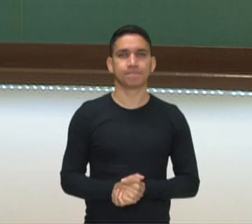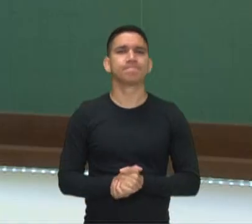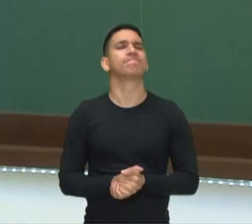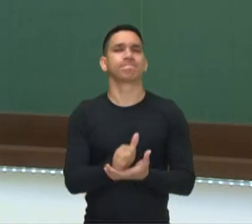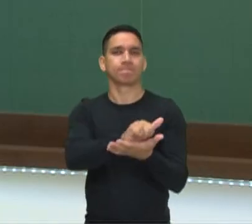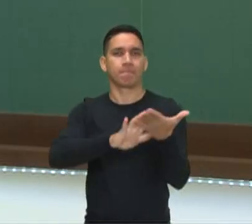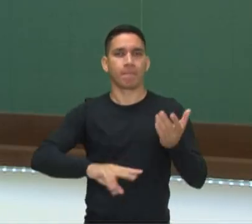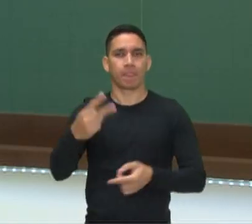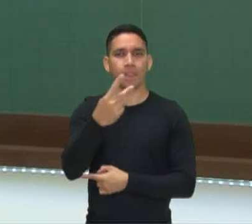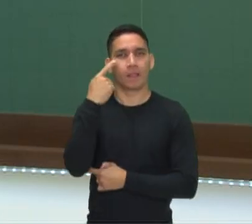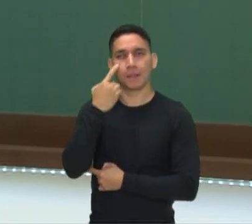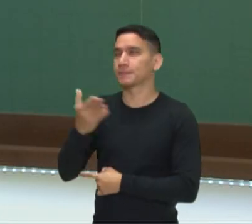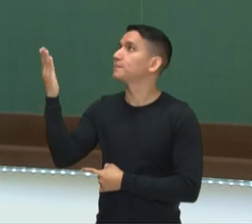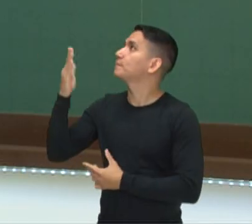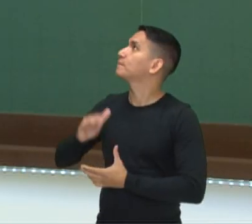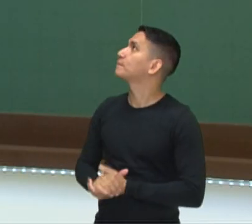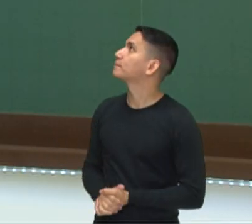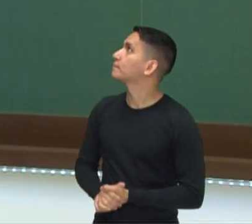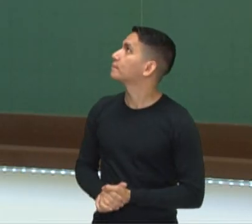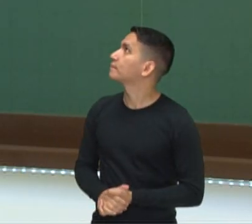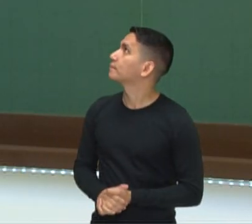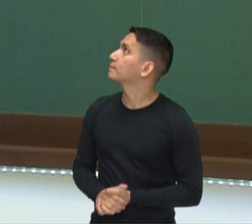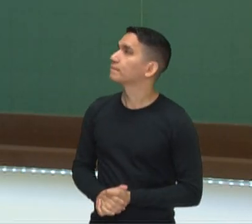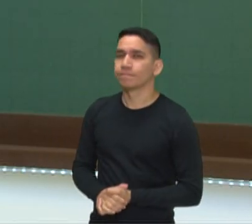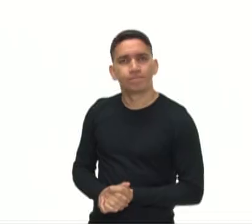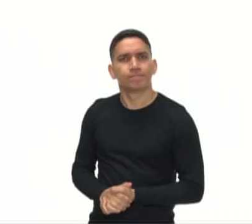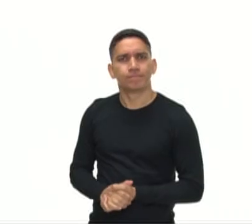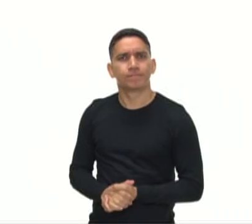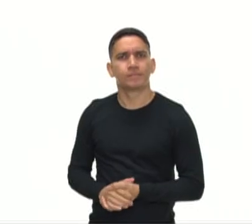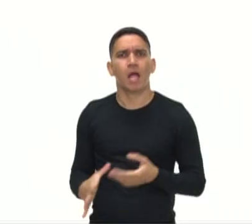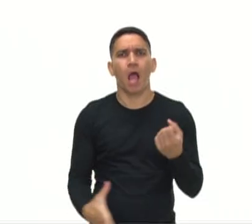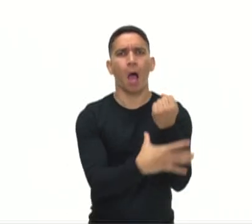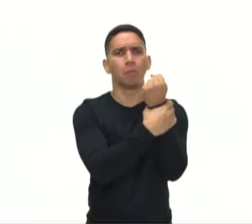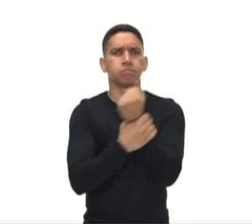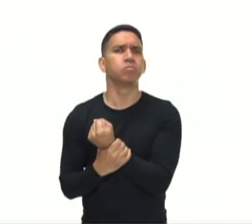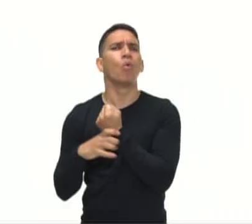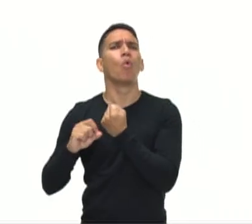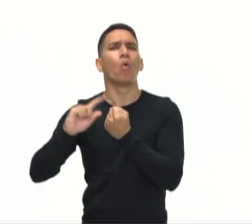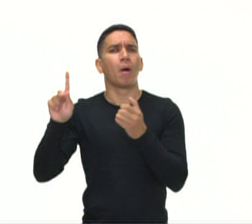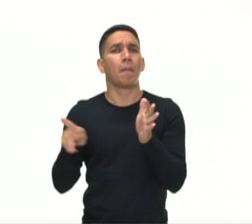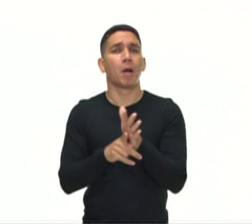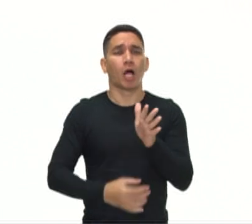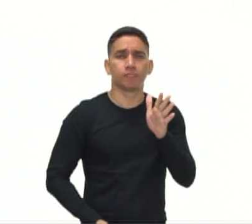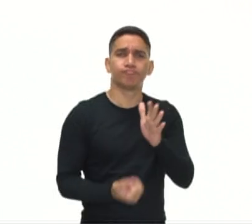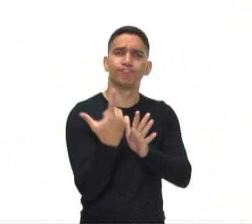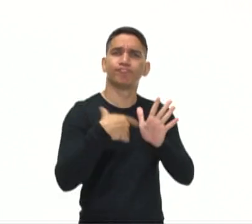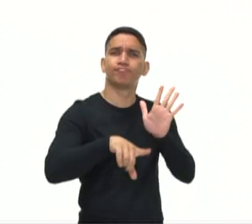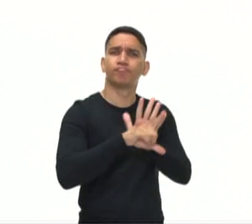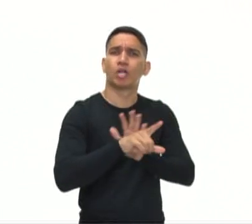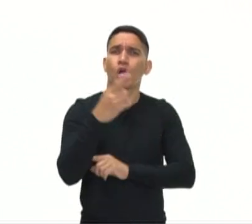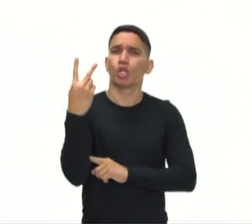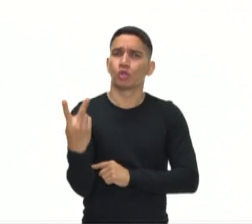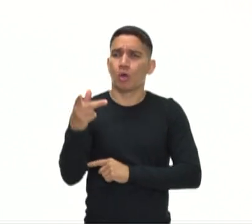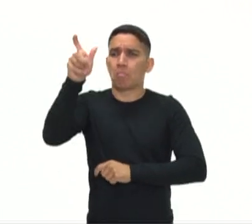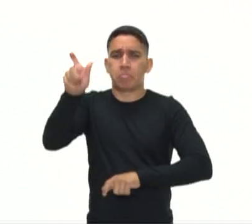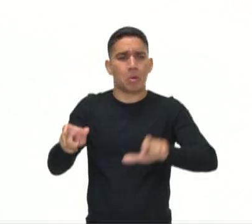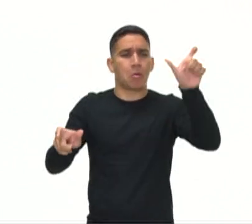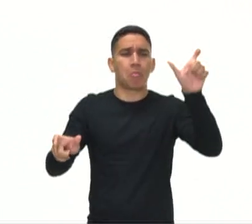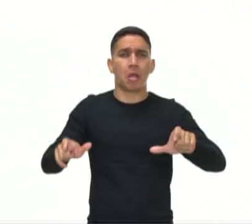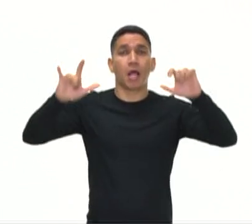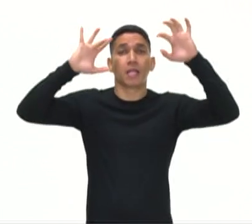Vamos para a nossa segunda atividade da nossa aula. O poder absolutista foi legitimado por dois teóricos da